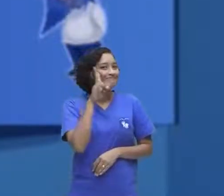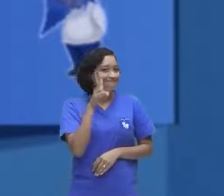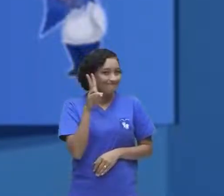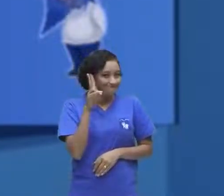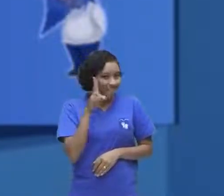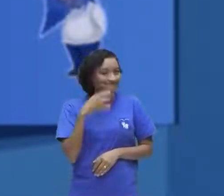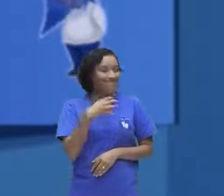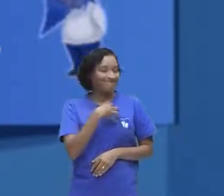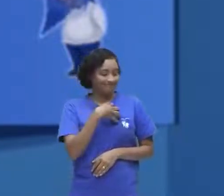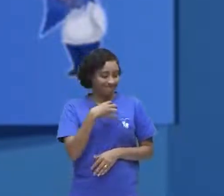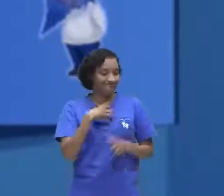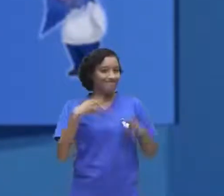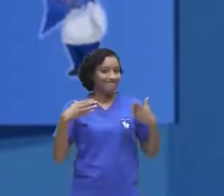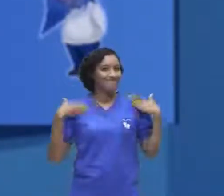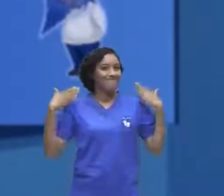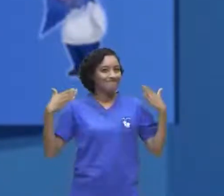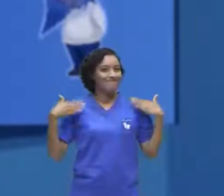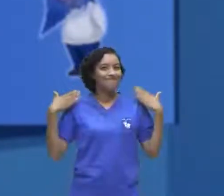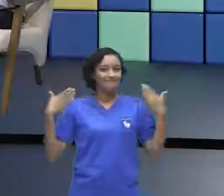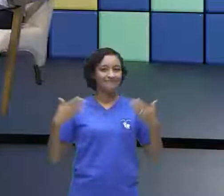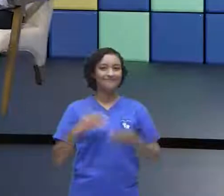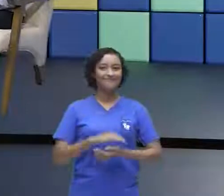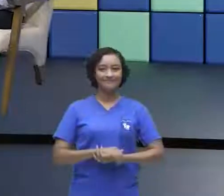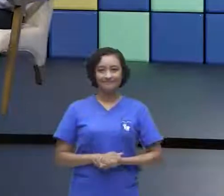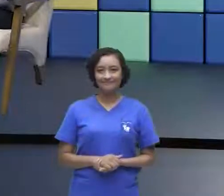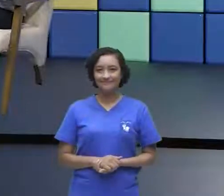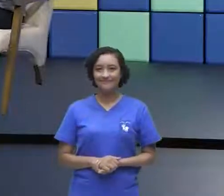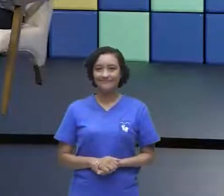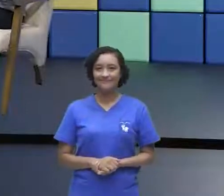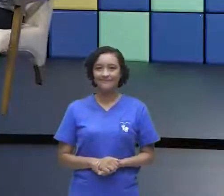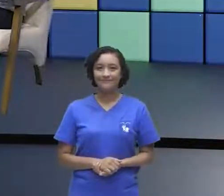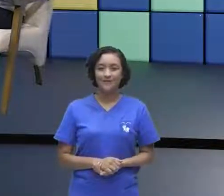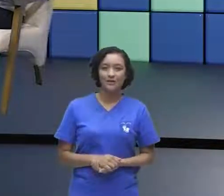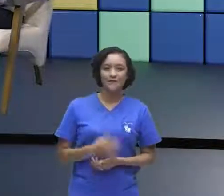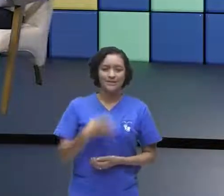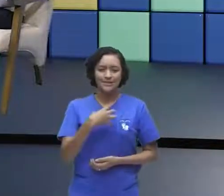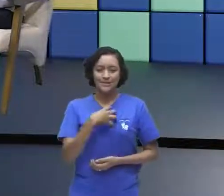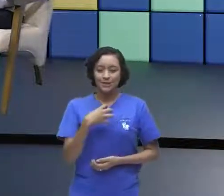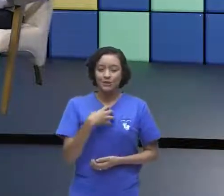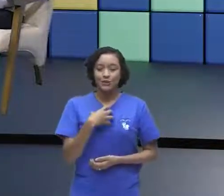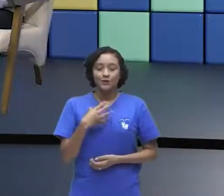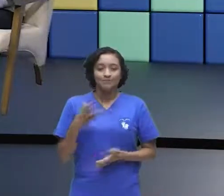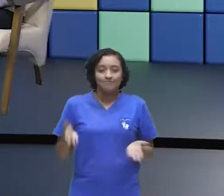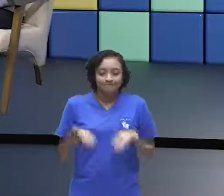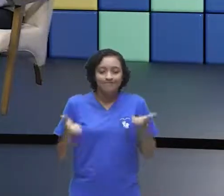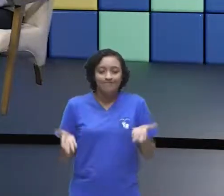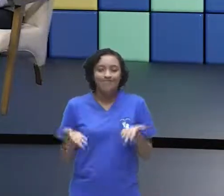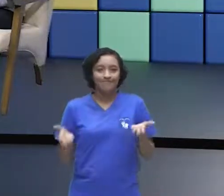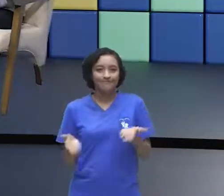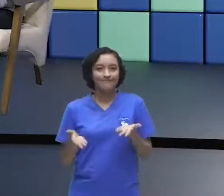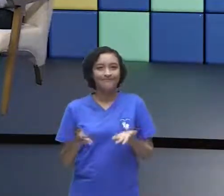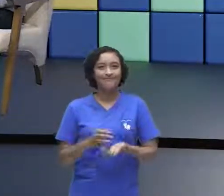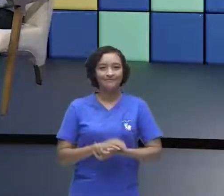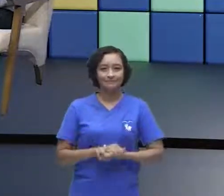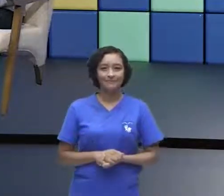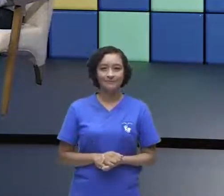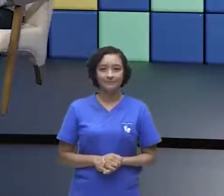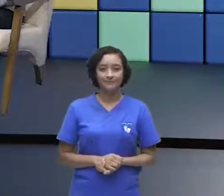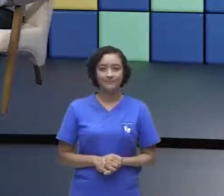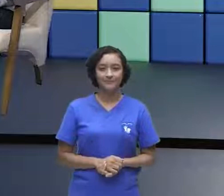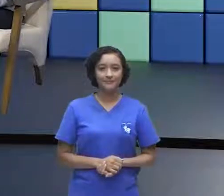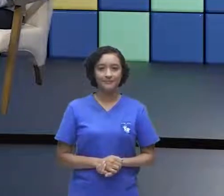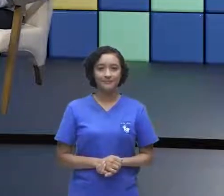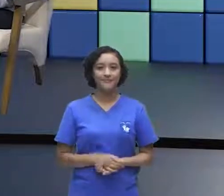vai mudar o seu humor. Né? Já vai te dando ali uma impulsionada, né, a estar melhor. Isso aí é